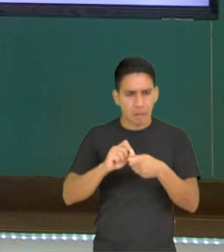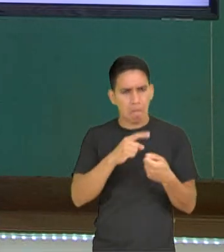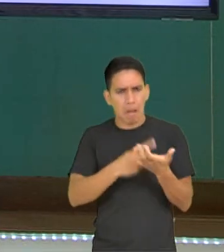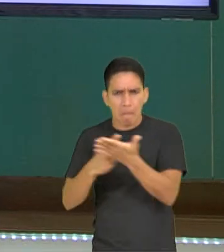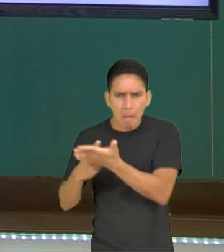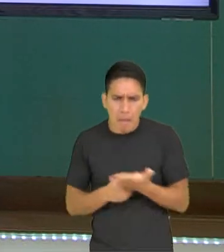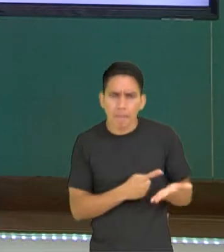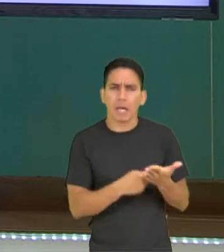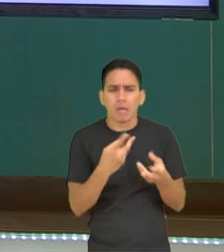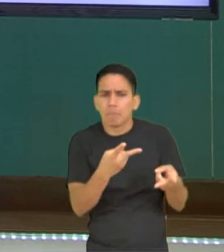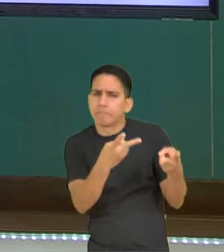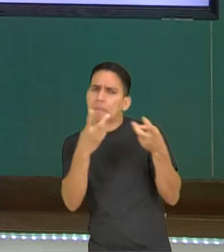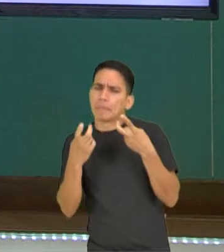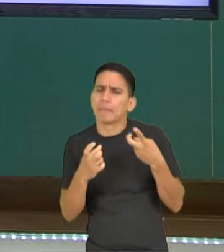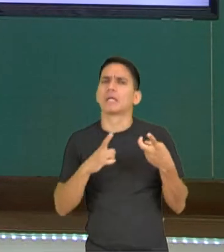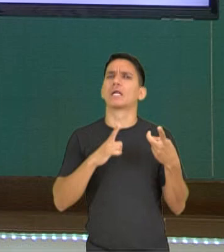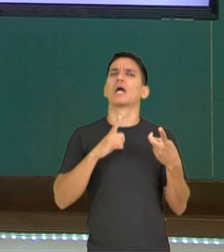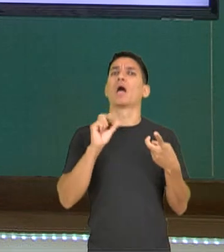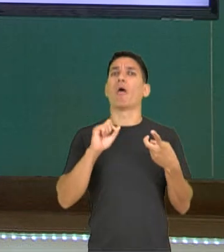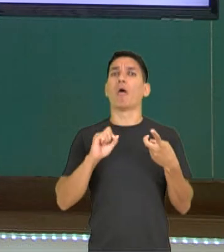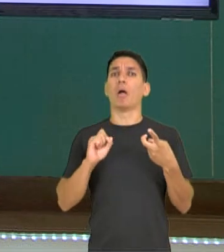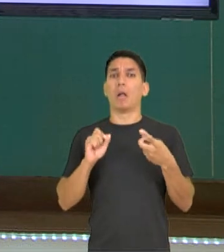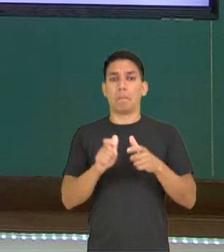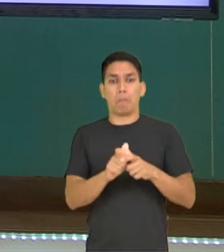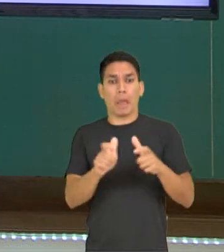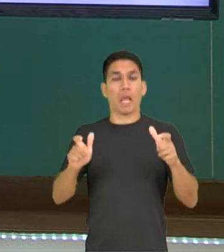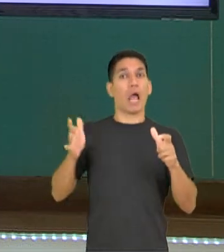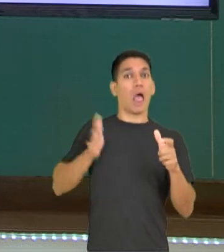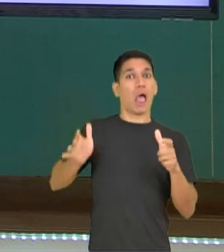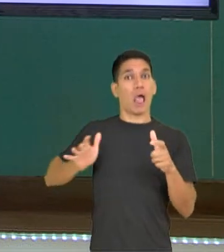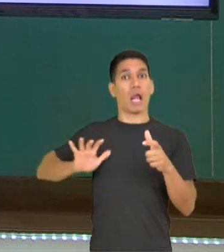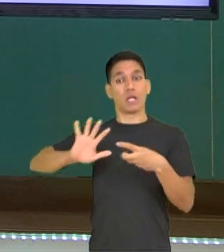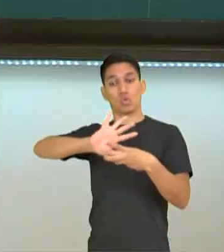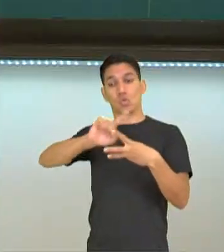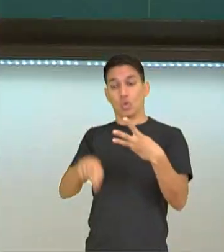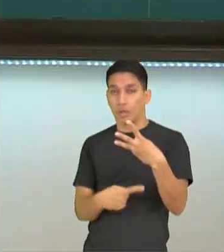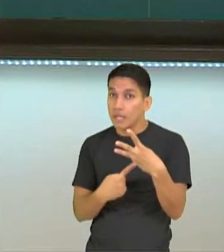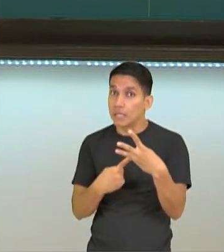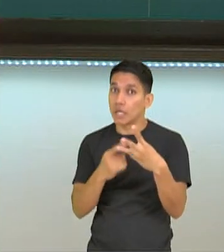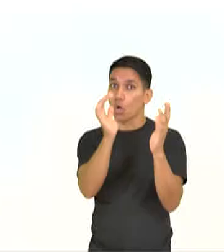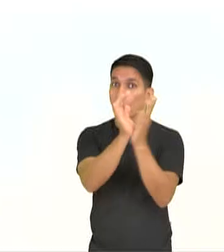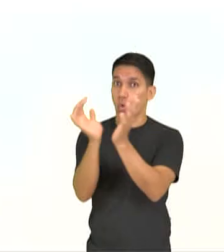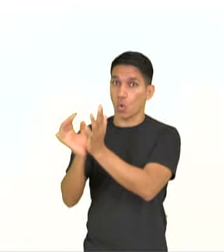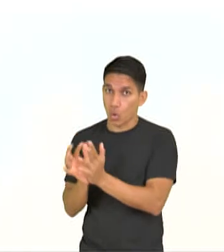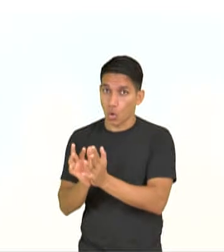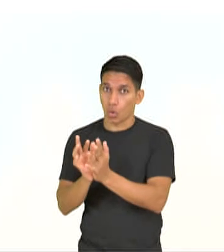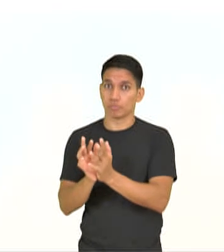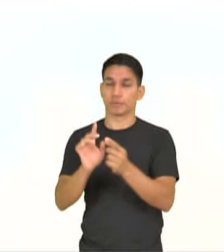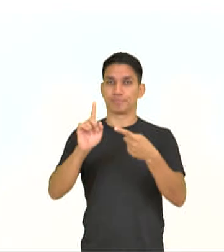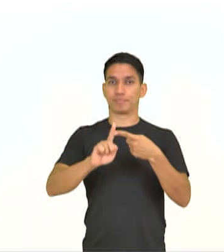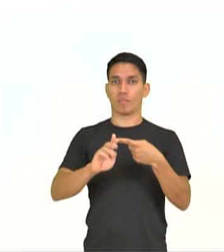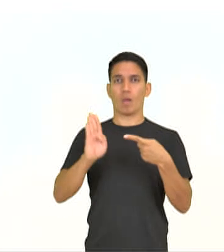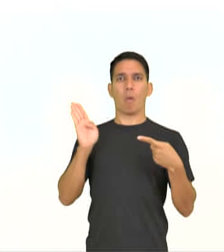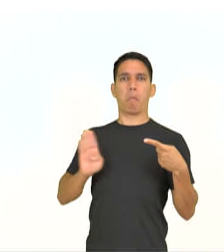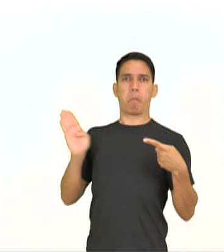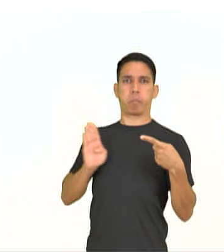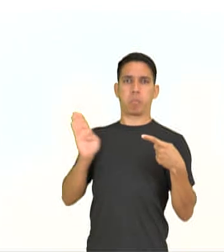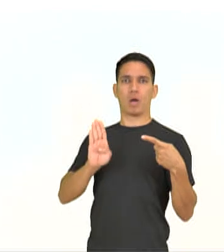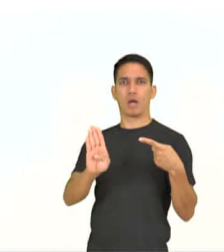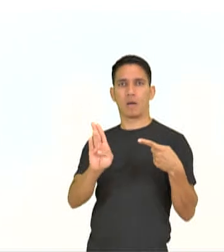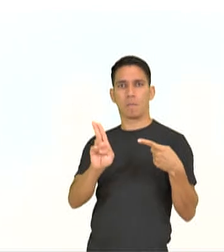I, nós vamos ter também o enriquecimento de 3 grupos em especiais. A burguesia, que eram